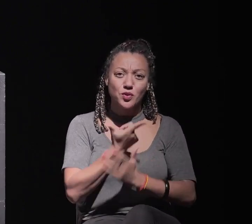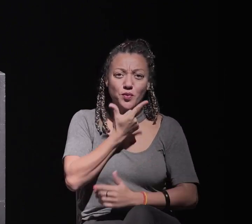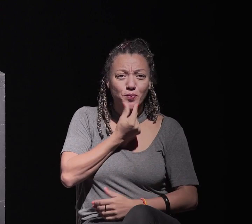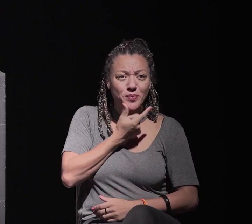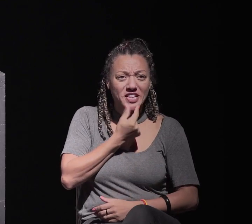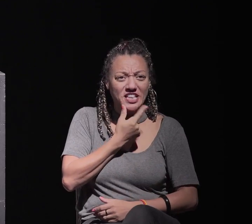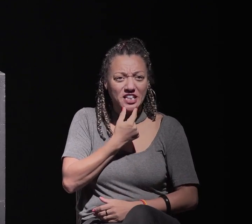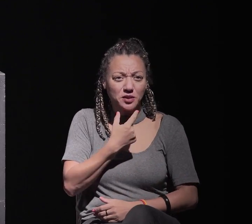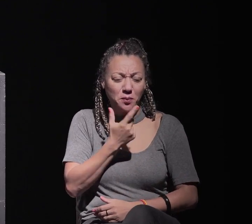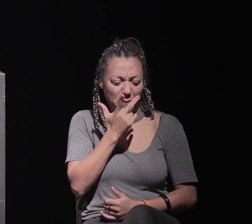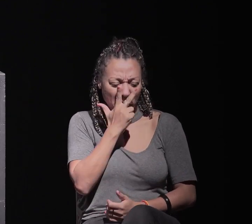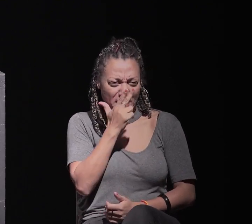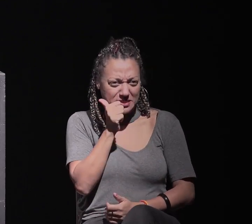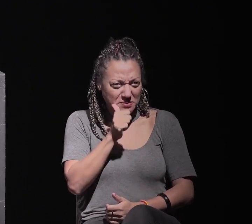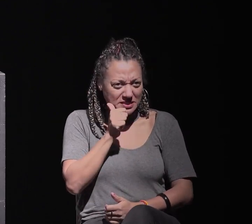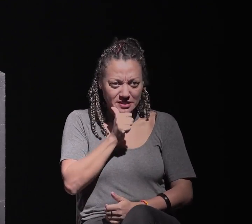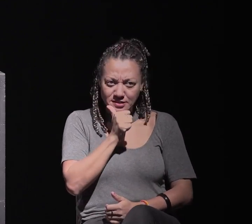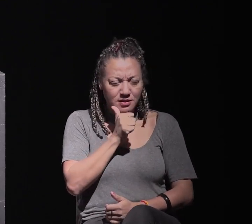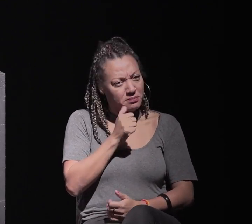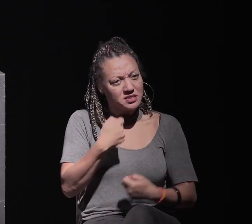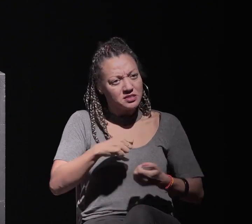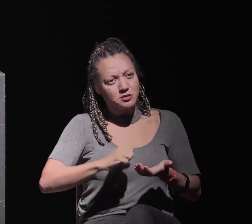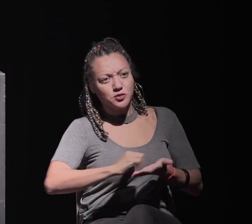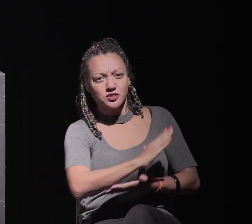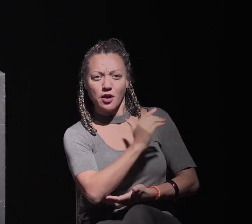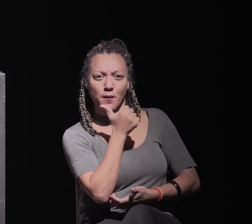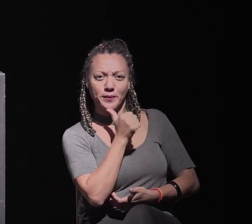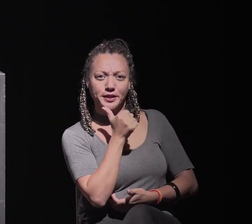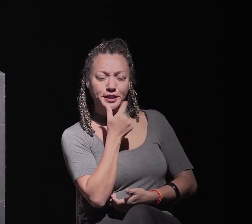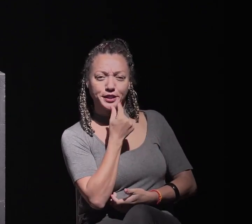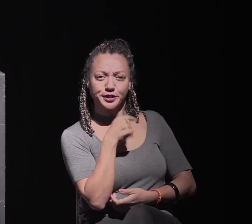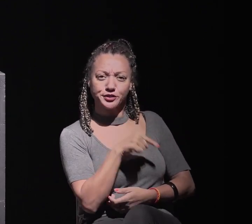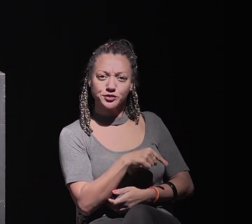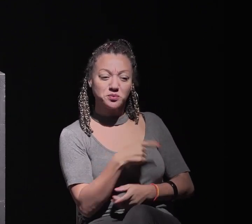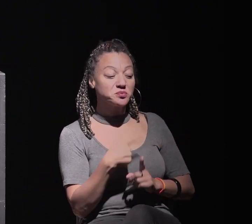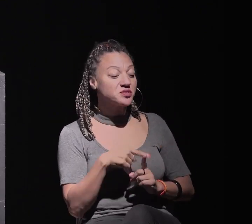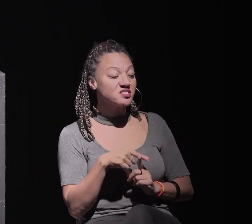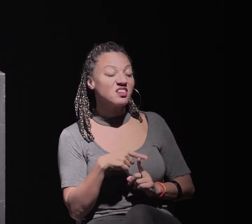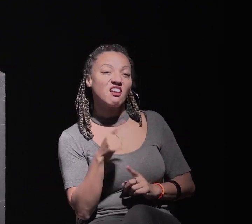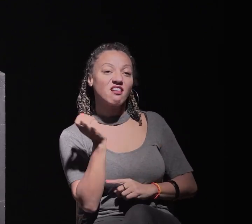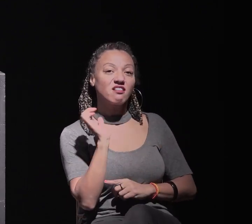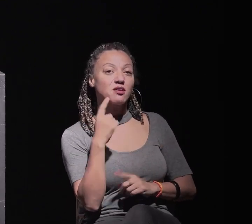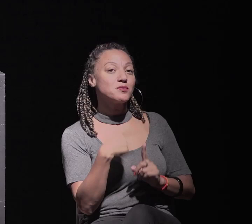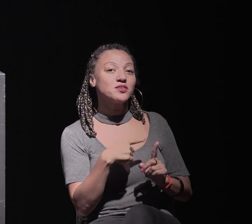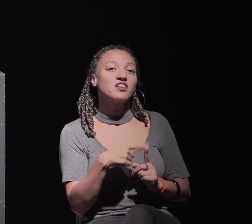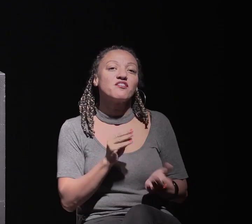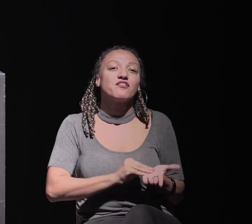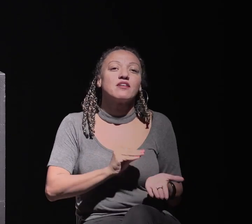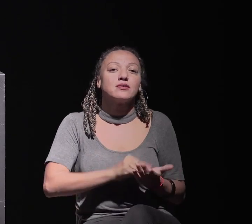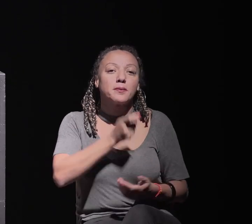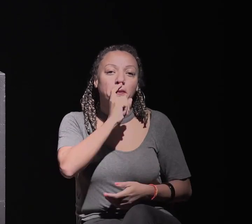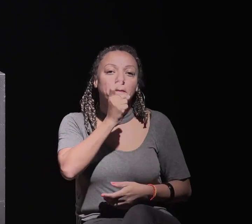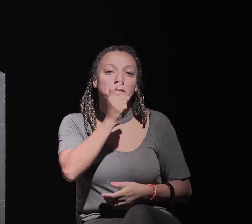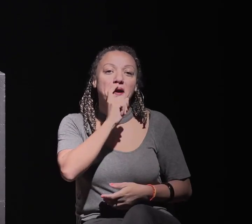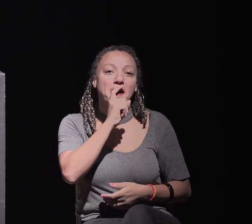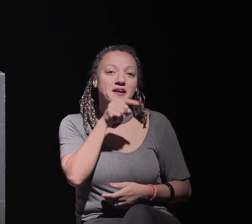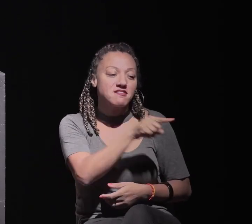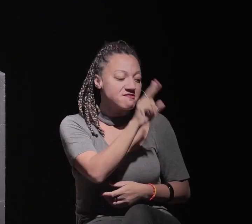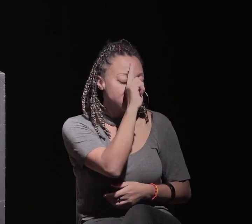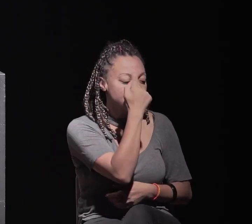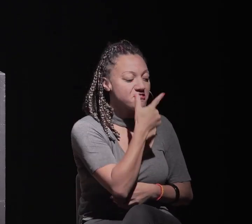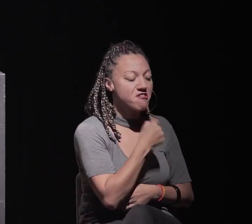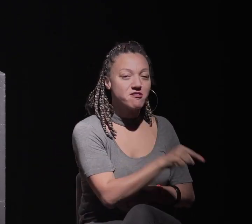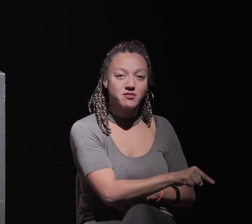que se comporta como mulher. É assim porque não tem um pai que faça ele virar homem. Genir